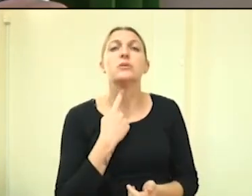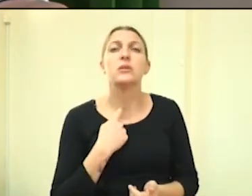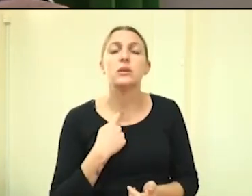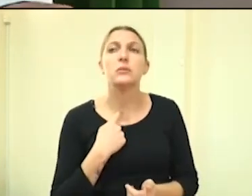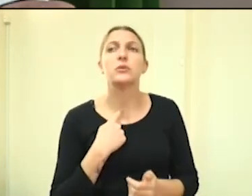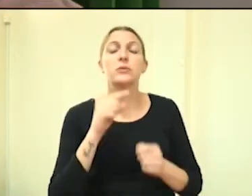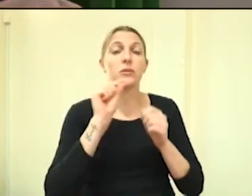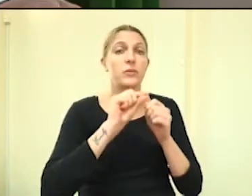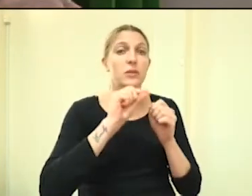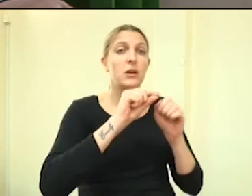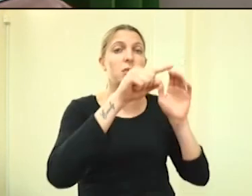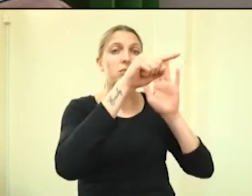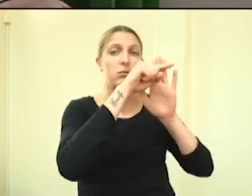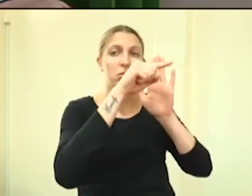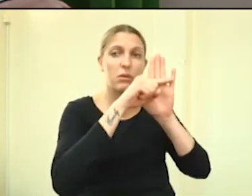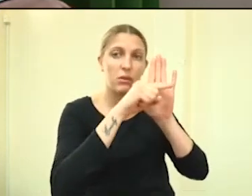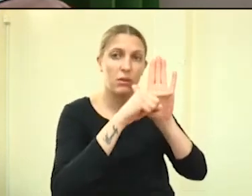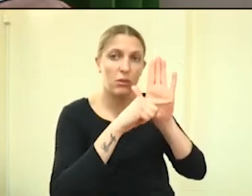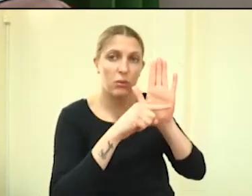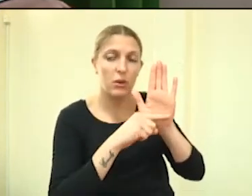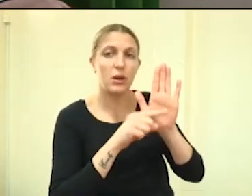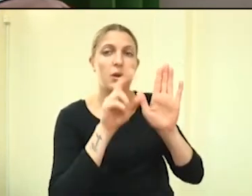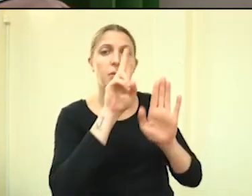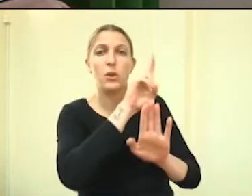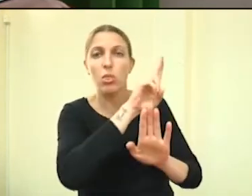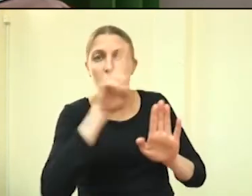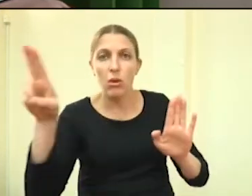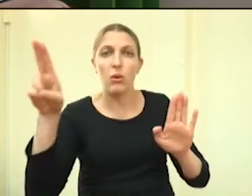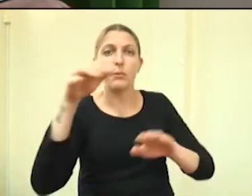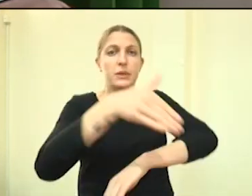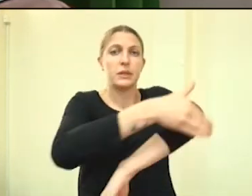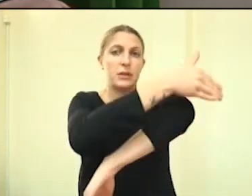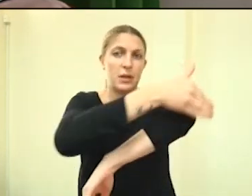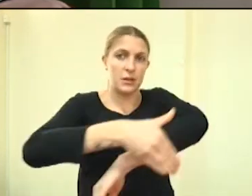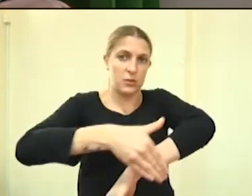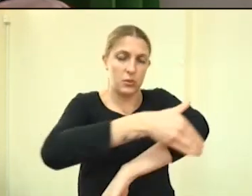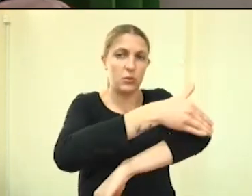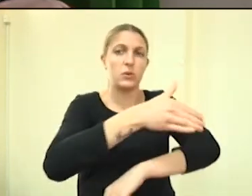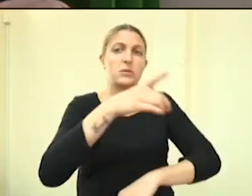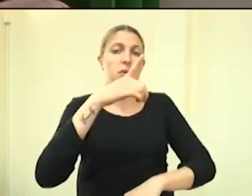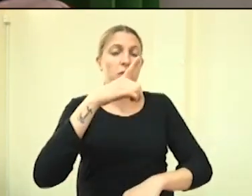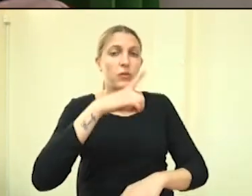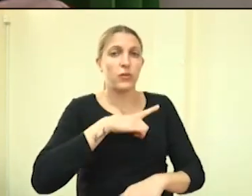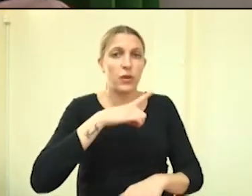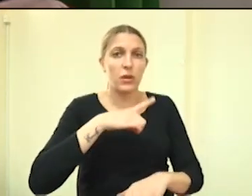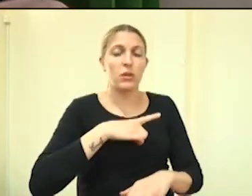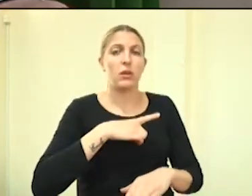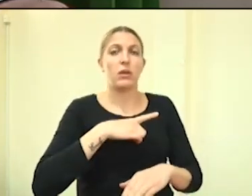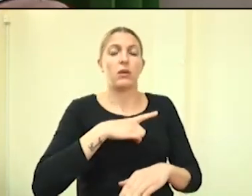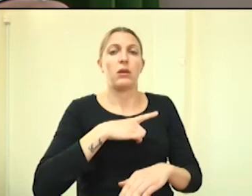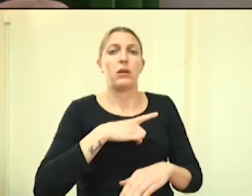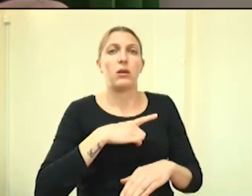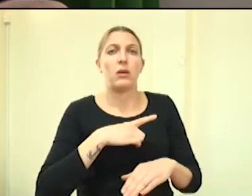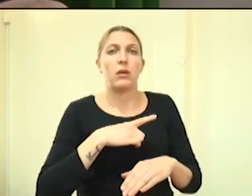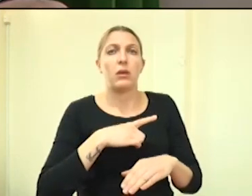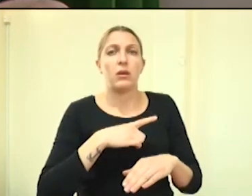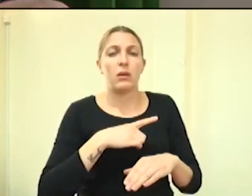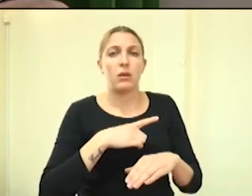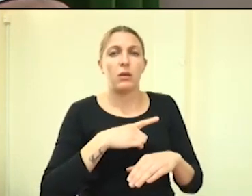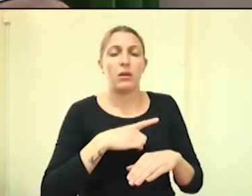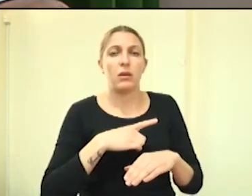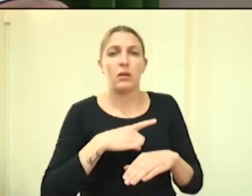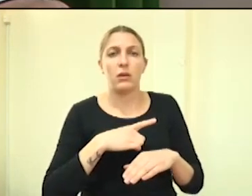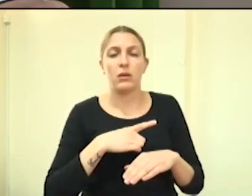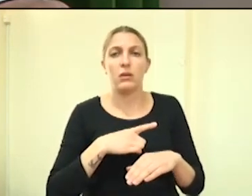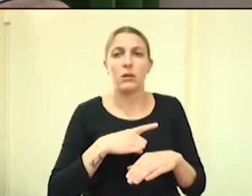cronograma para a Corsã, que a Corsã antes ocupasse aqueles aparelhos que realmente foi a prefeitura